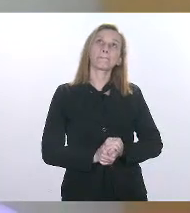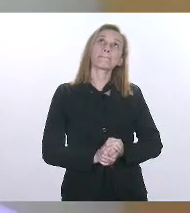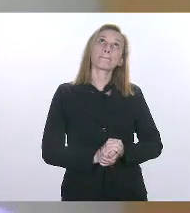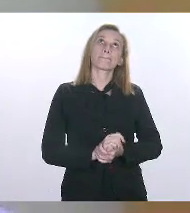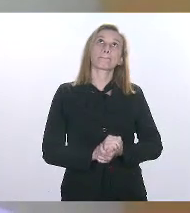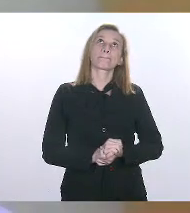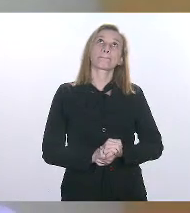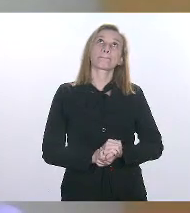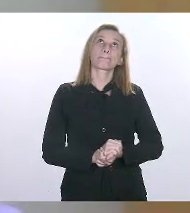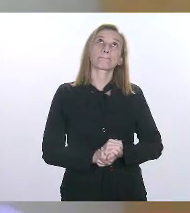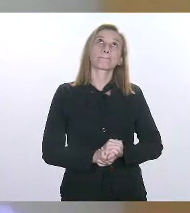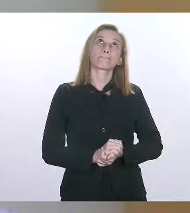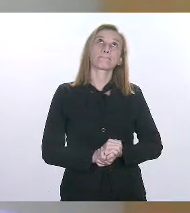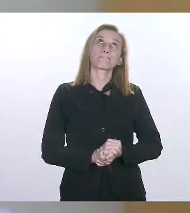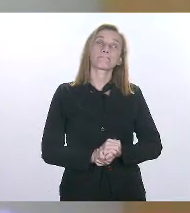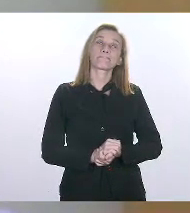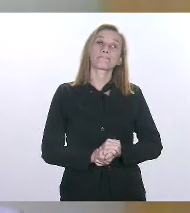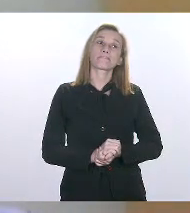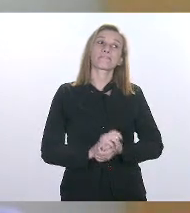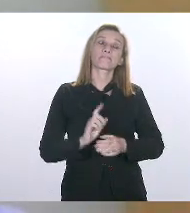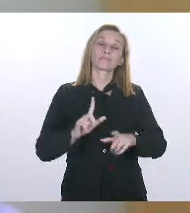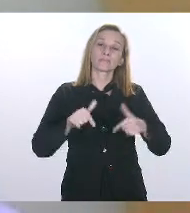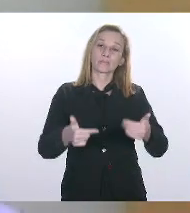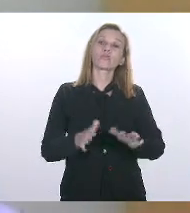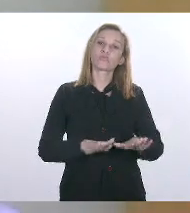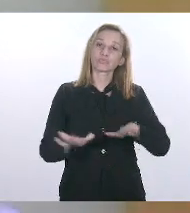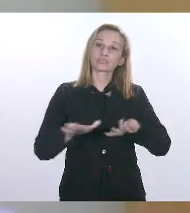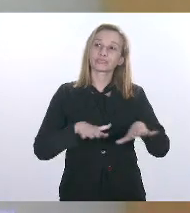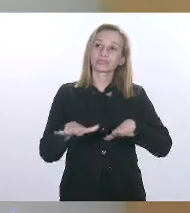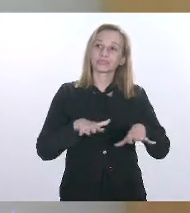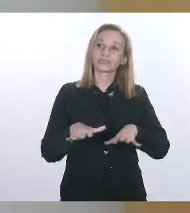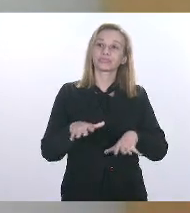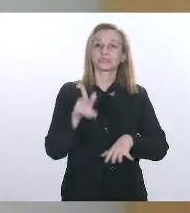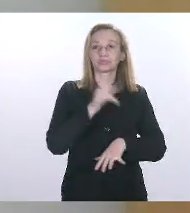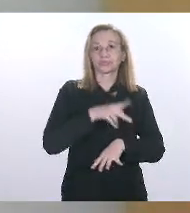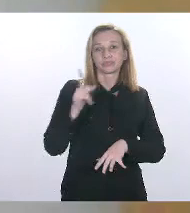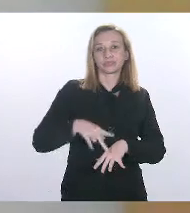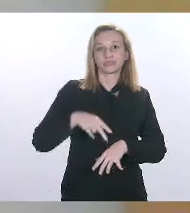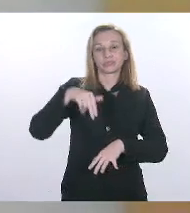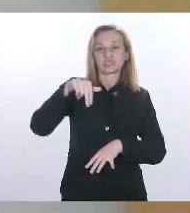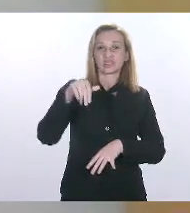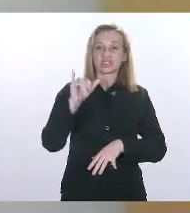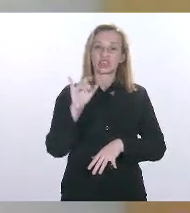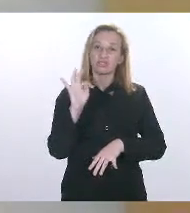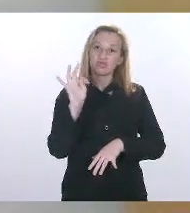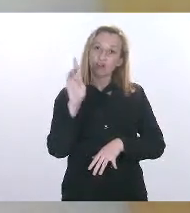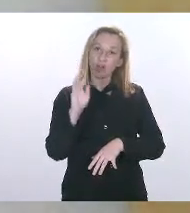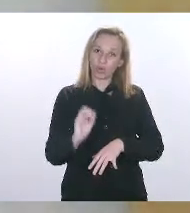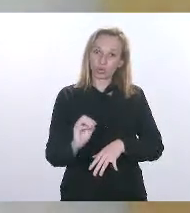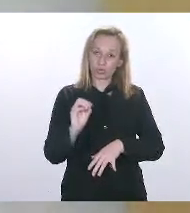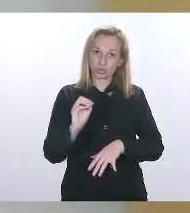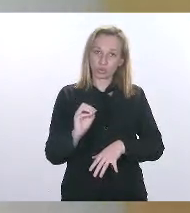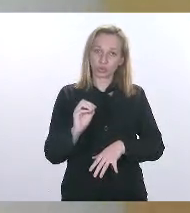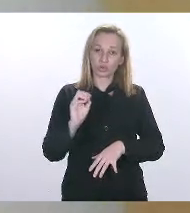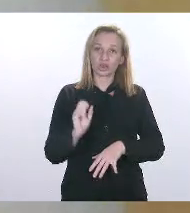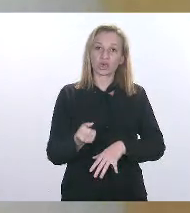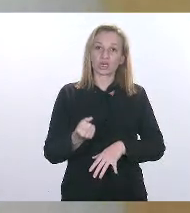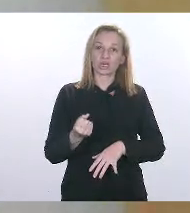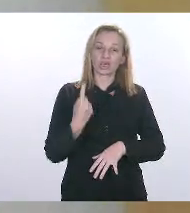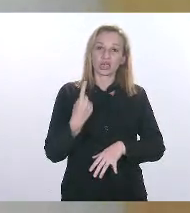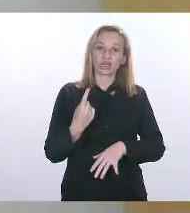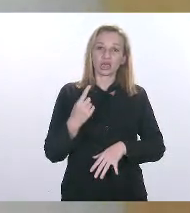popular que foi movida por iniciativa do professor Nival Nunes de Almeida, ex-reitor da UERJ,